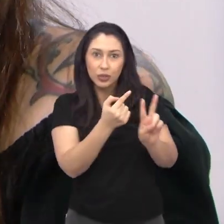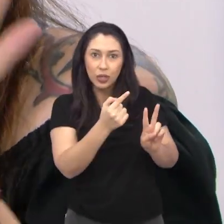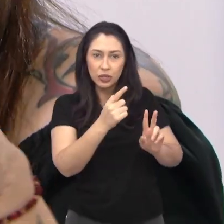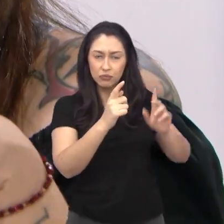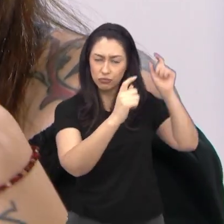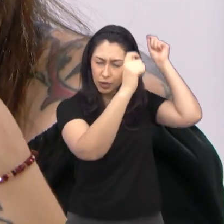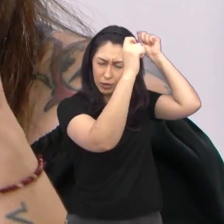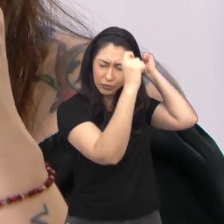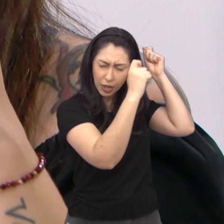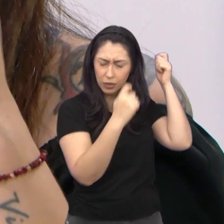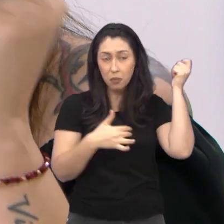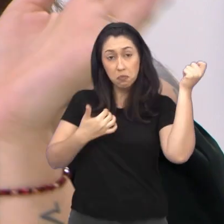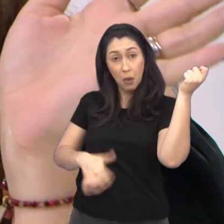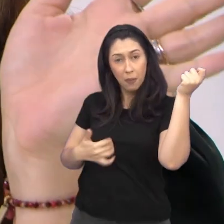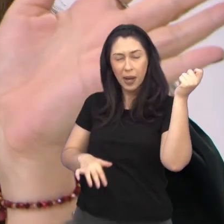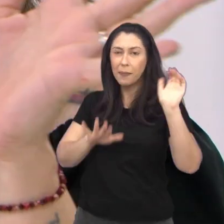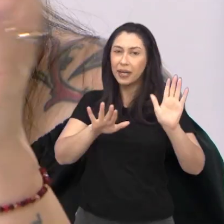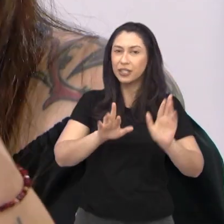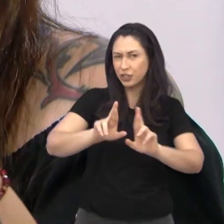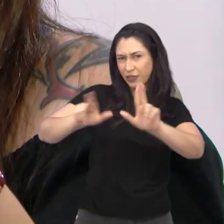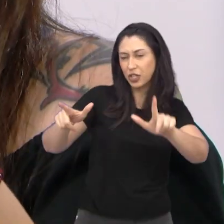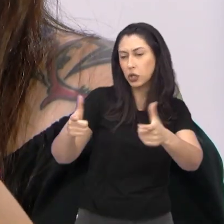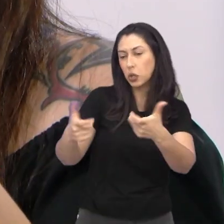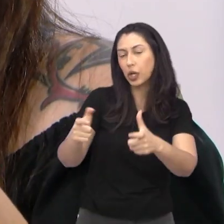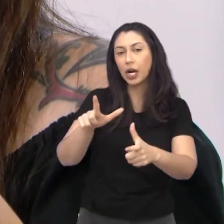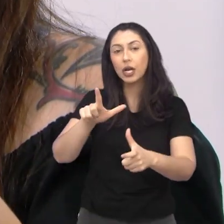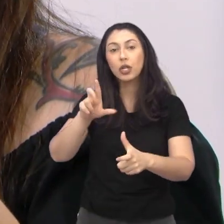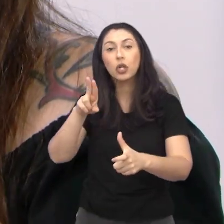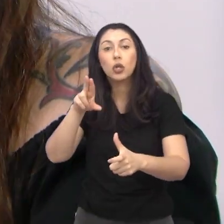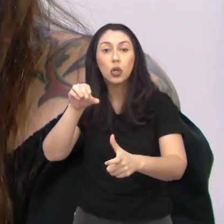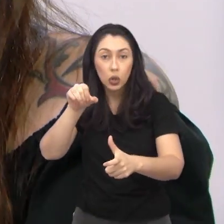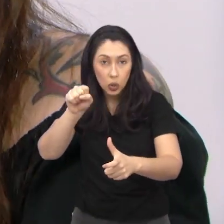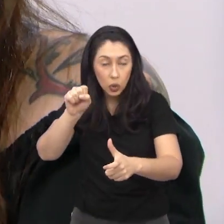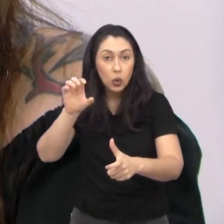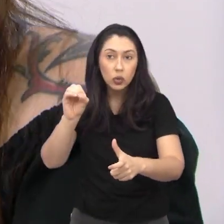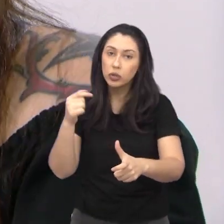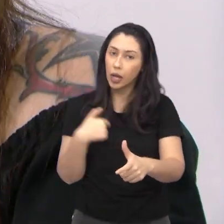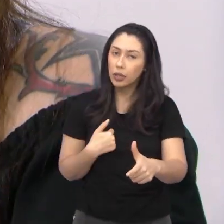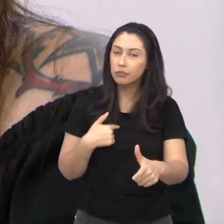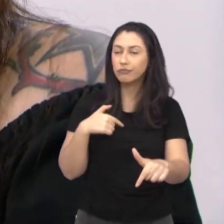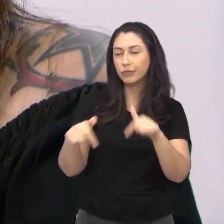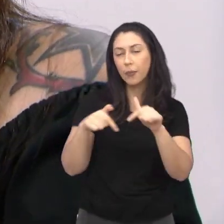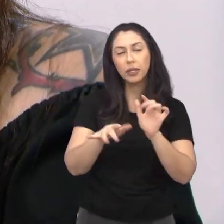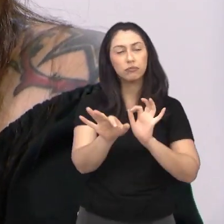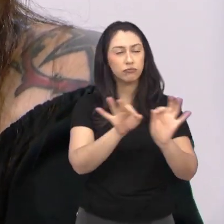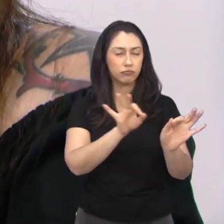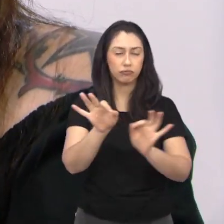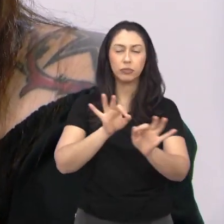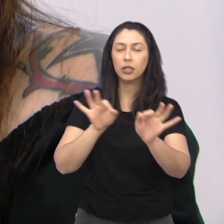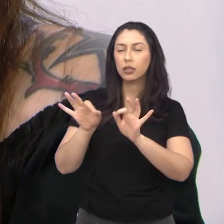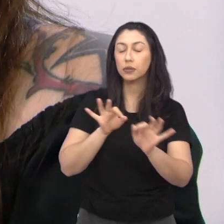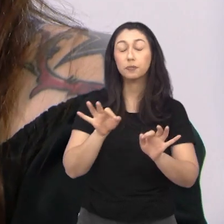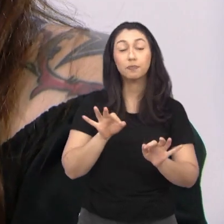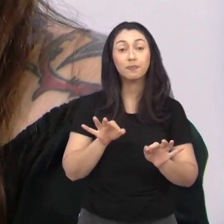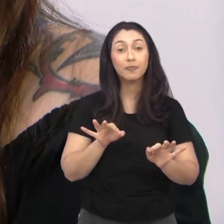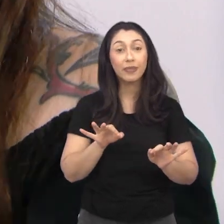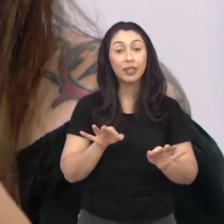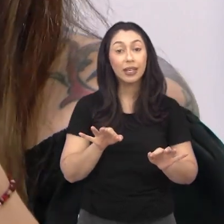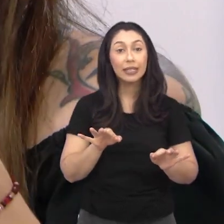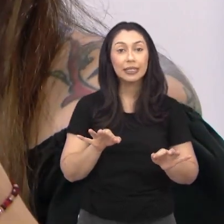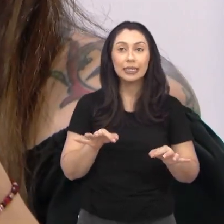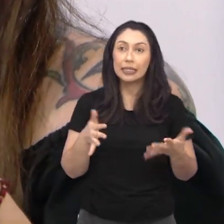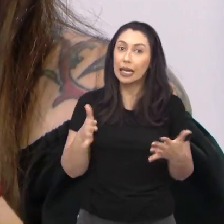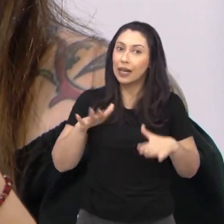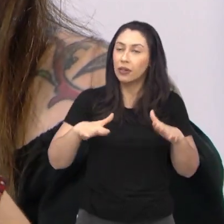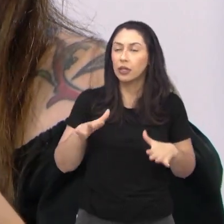Music. Numa outra ocasião eles vieram fazer um show no Luso e eu estava como produtora nesse dia. E tem-se uma